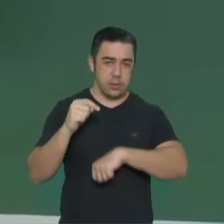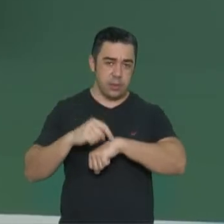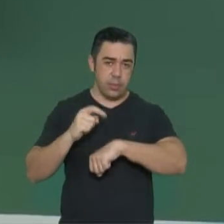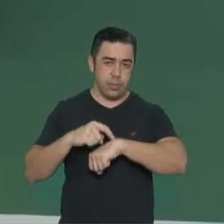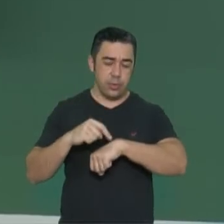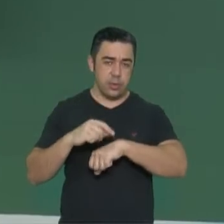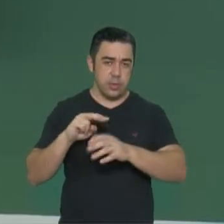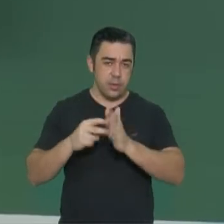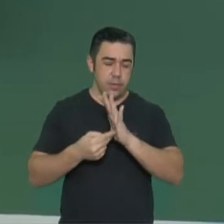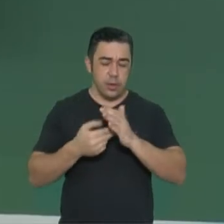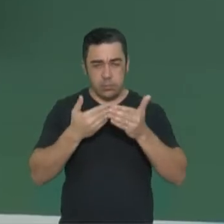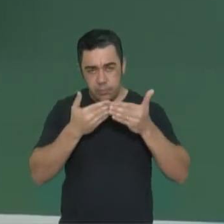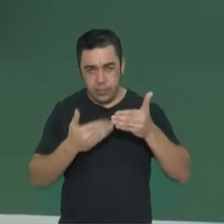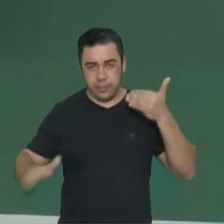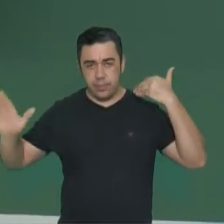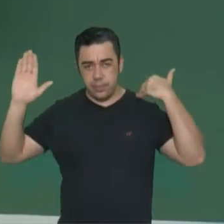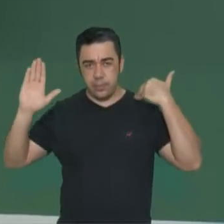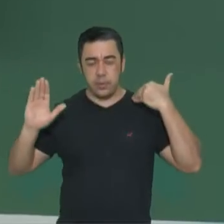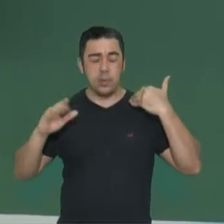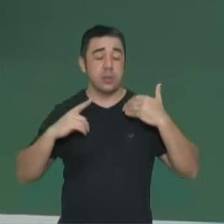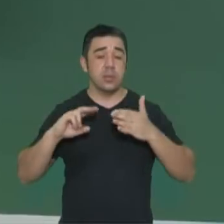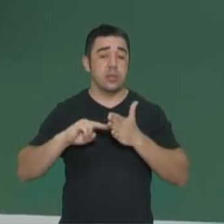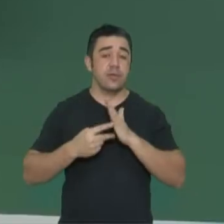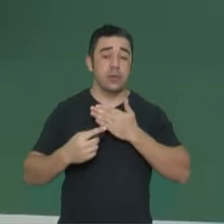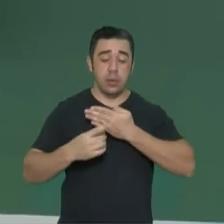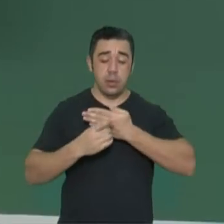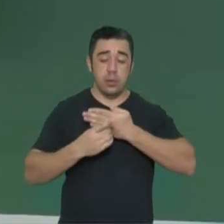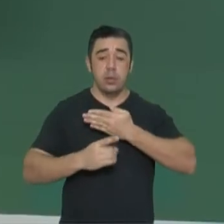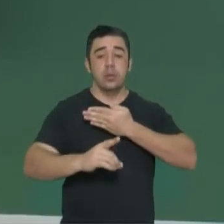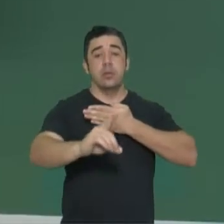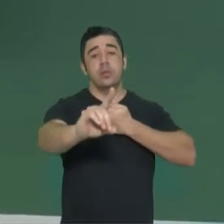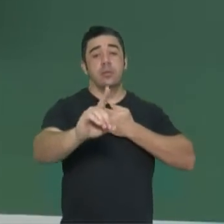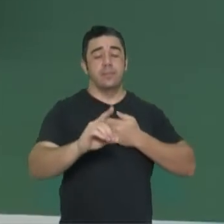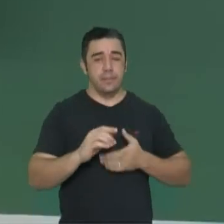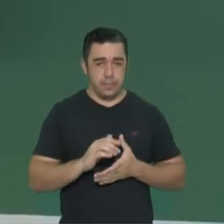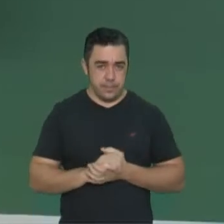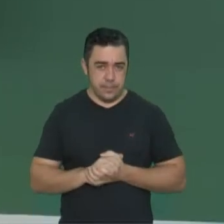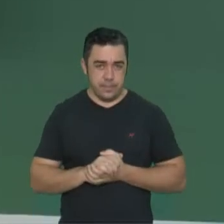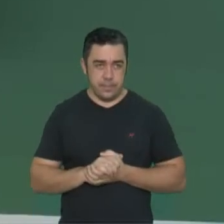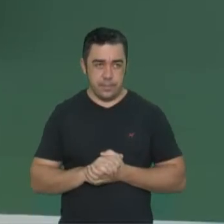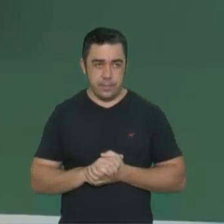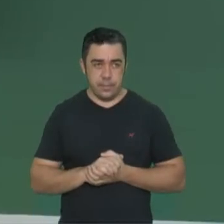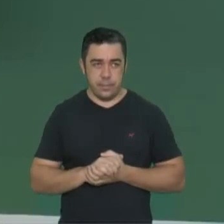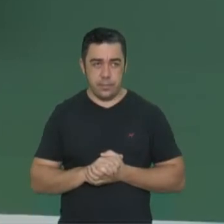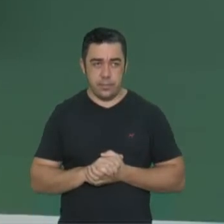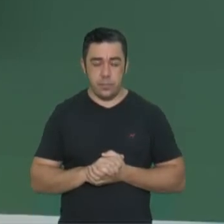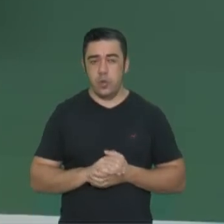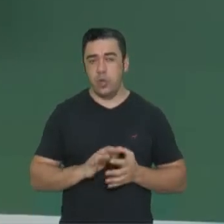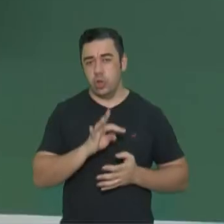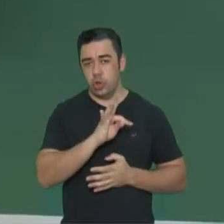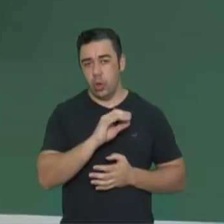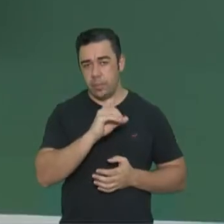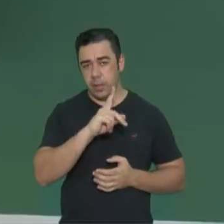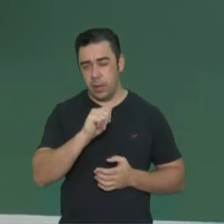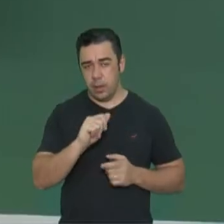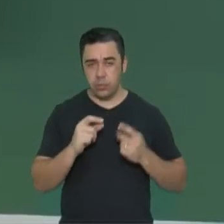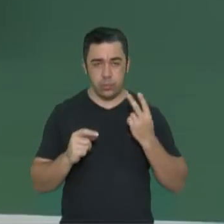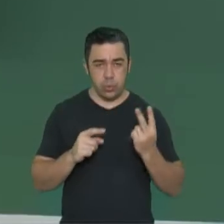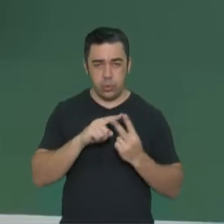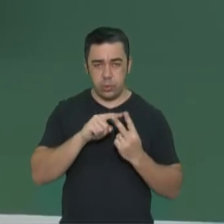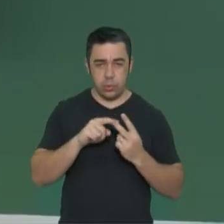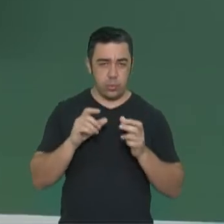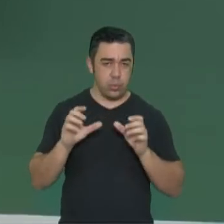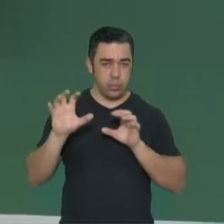se fosse apenas um não usaria, mas é diacrônica porque eu estou estabelecendo dois momentos, diatópica que eu estou estabelecendo dois lugares, olha que